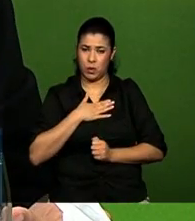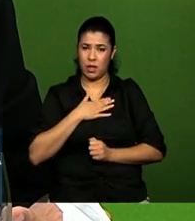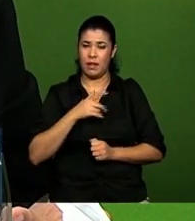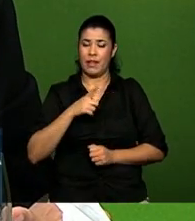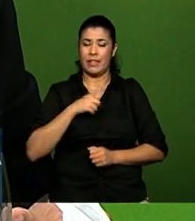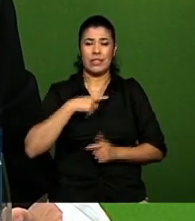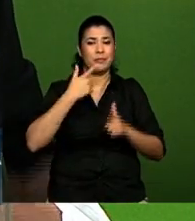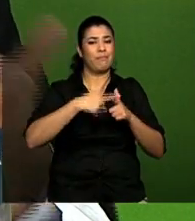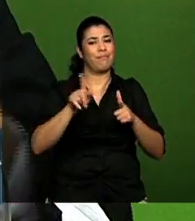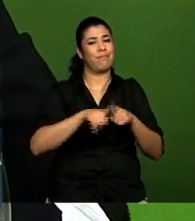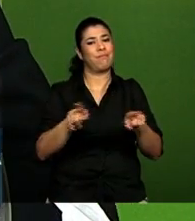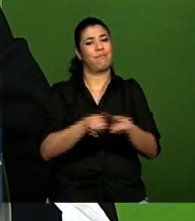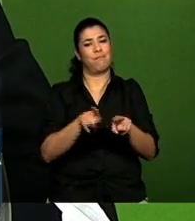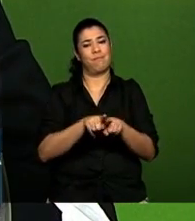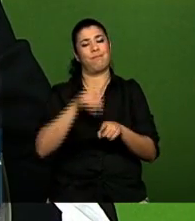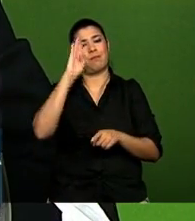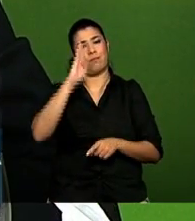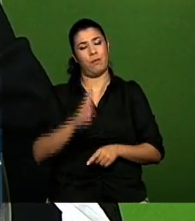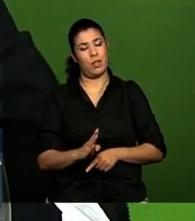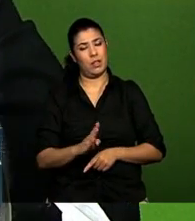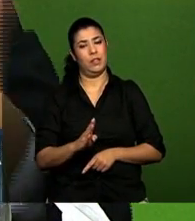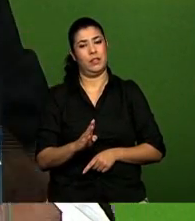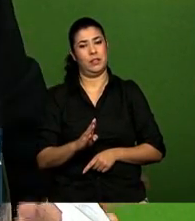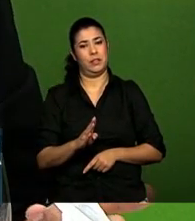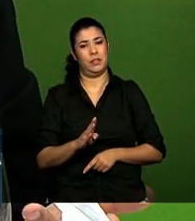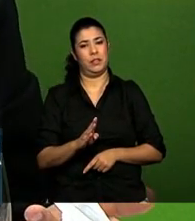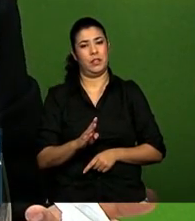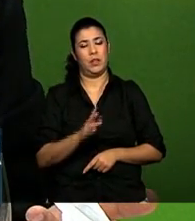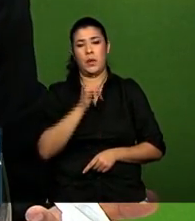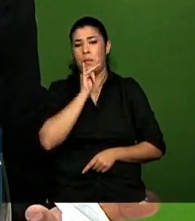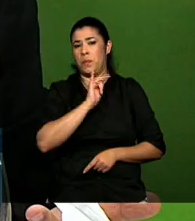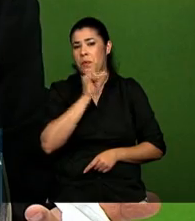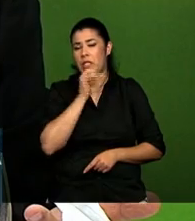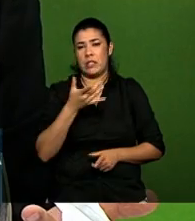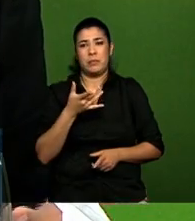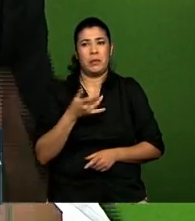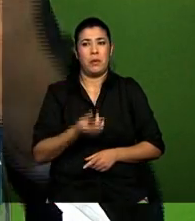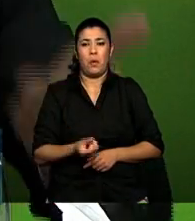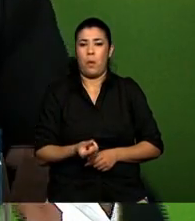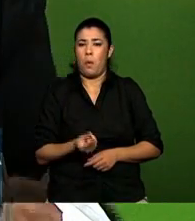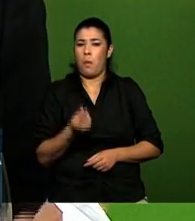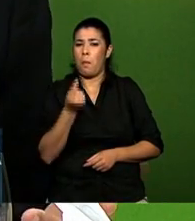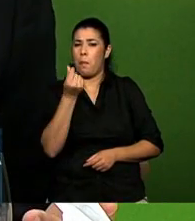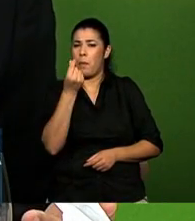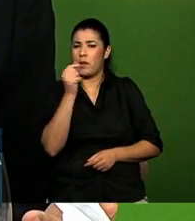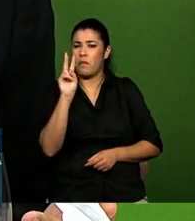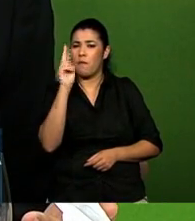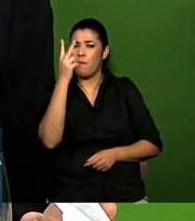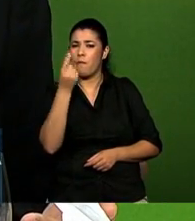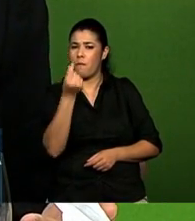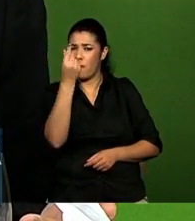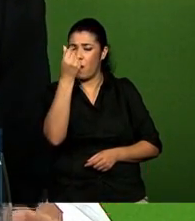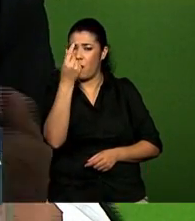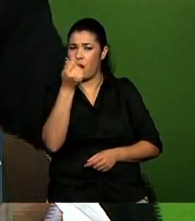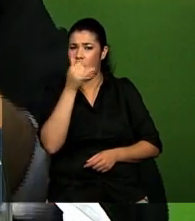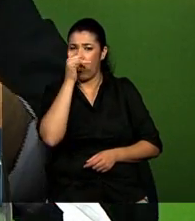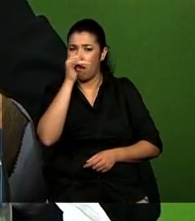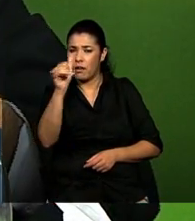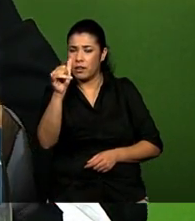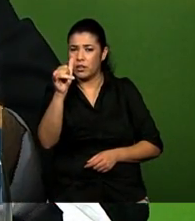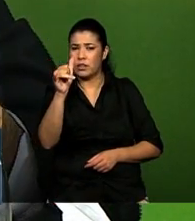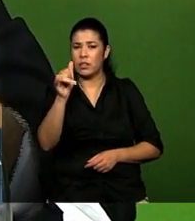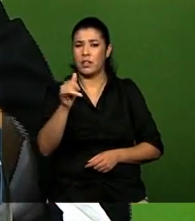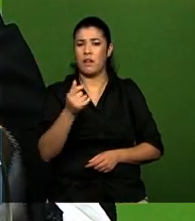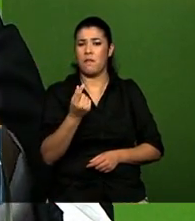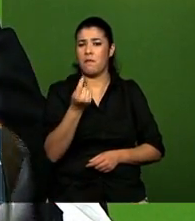a economia brasileira seja com na formação dos preços de energia elétrica do nosso país no preço dos alimentos e um